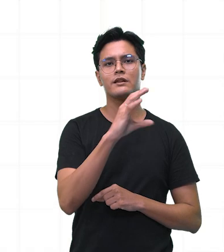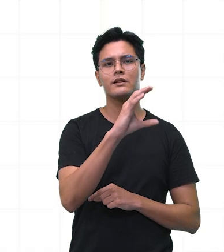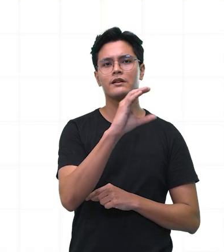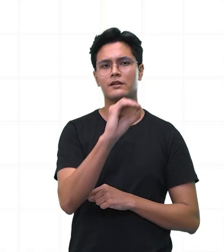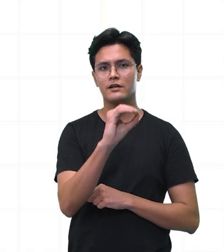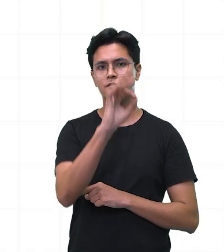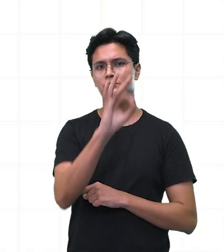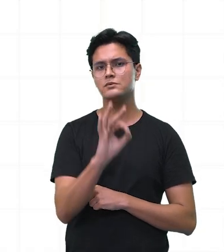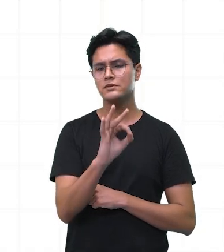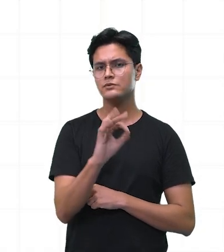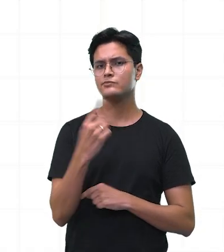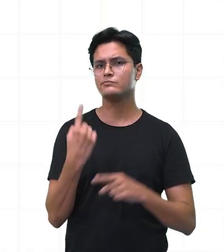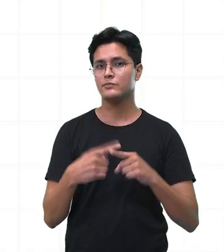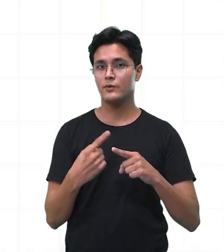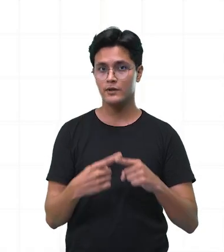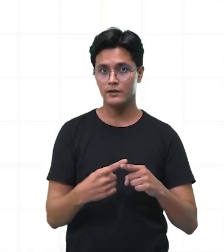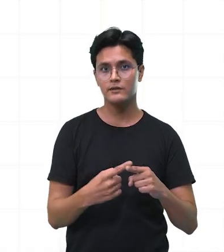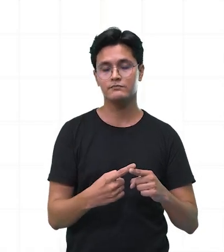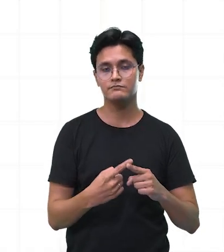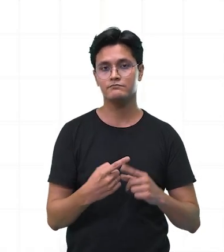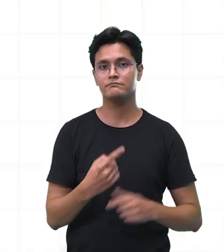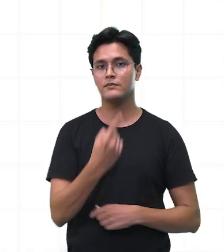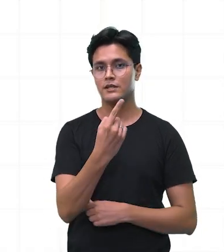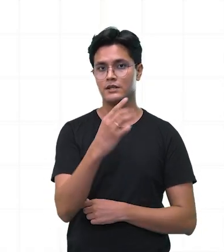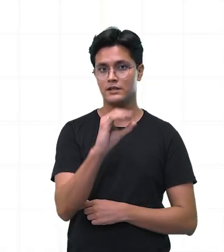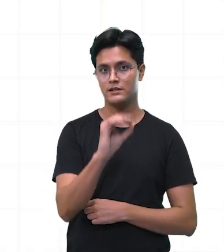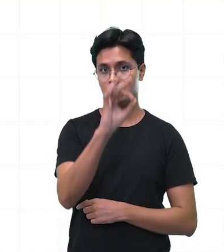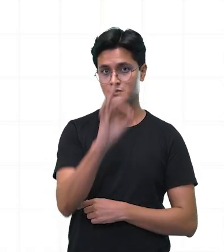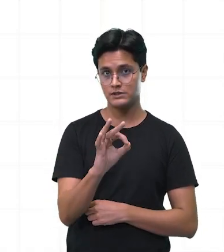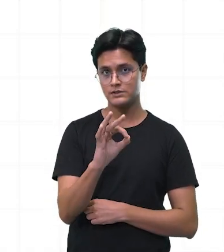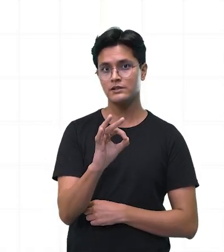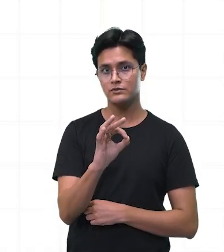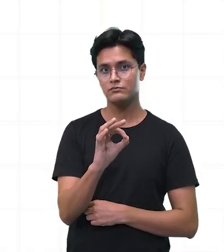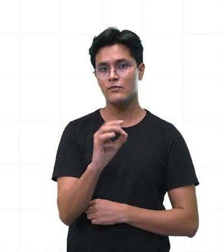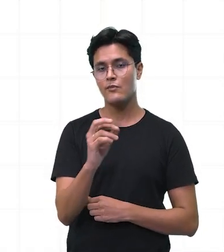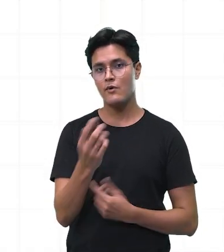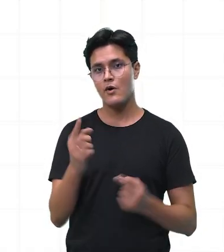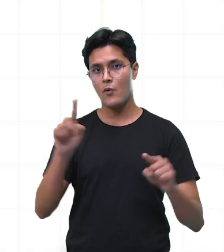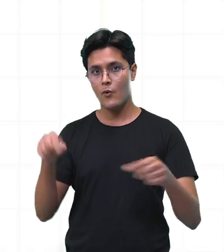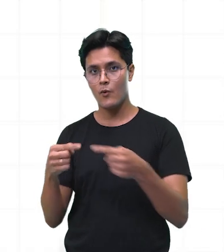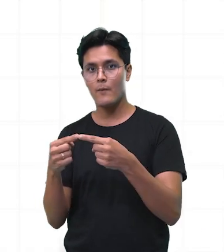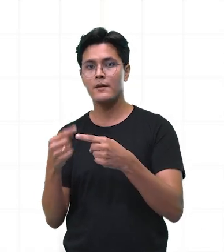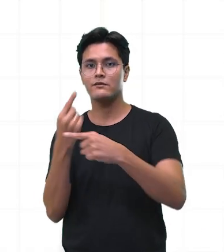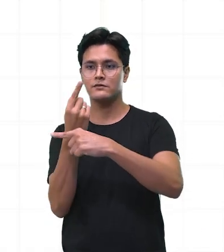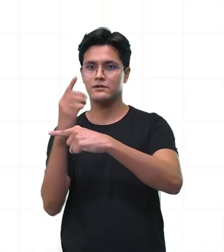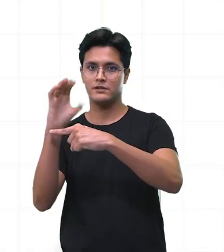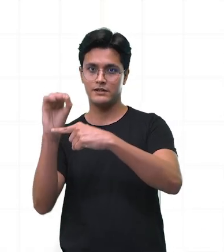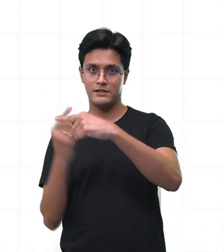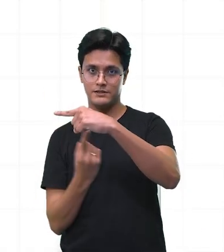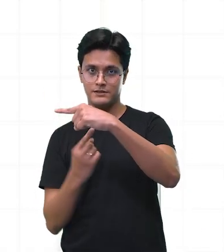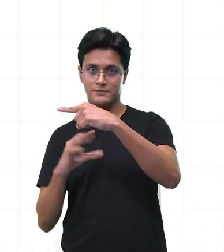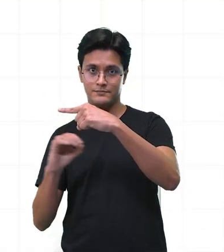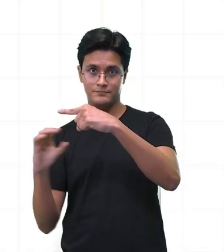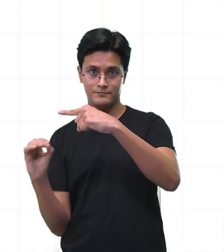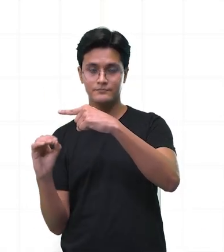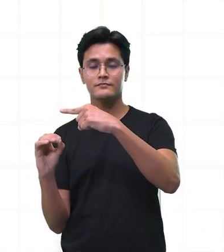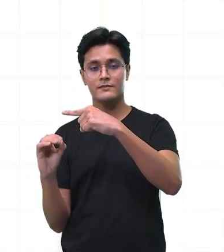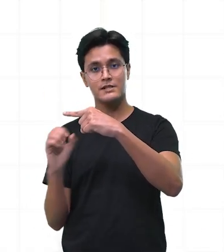10%? Porque 10% é 10 sobre 100, né? 10%, 10 por